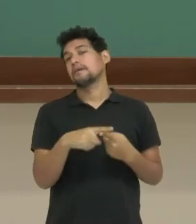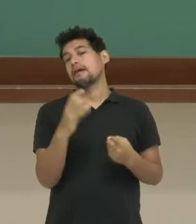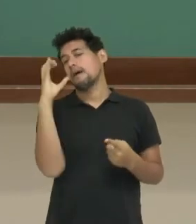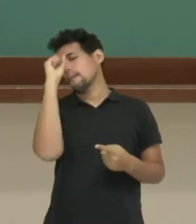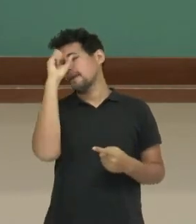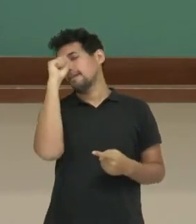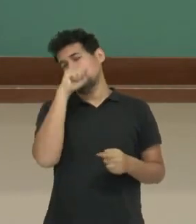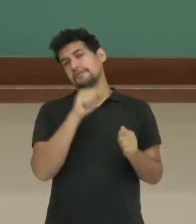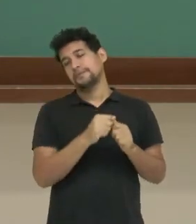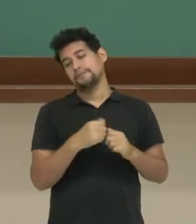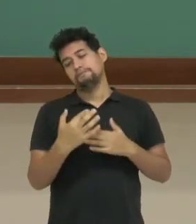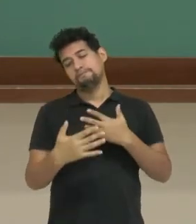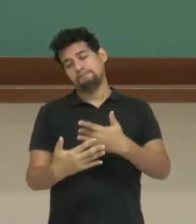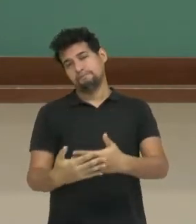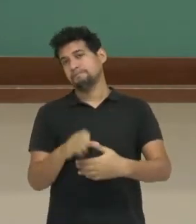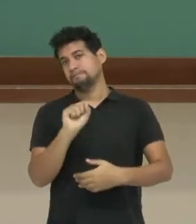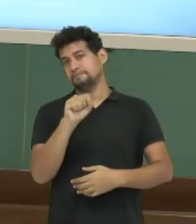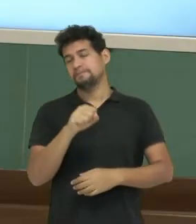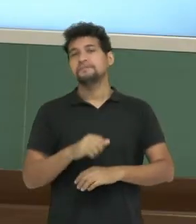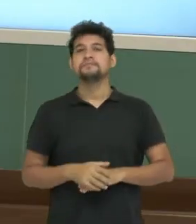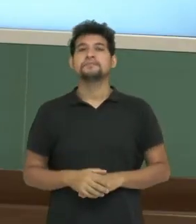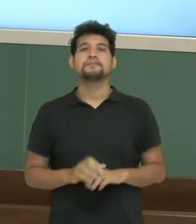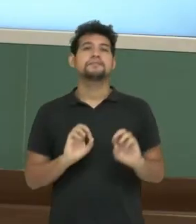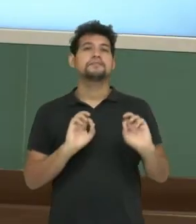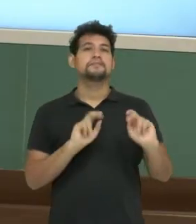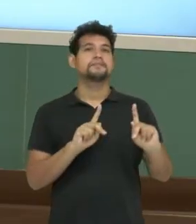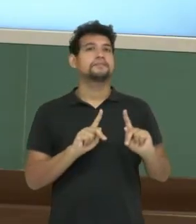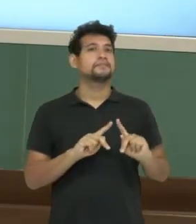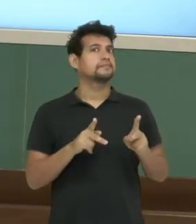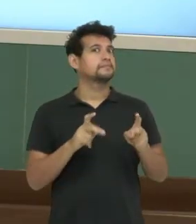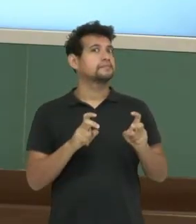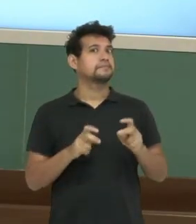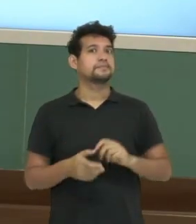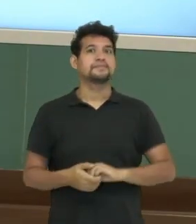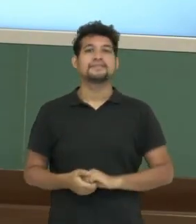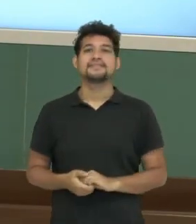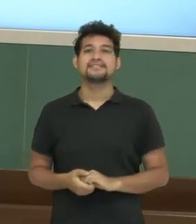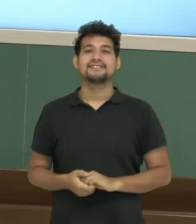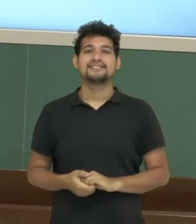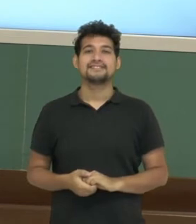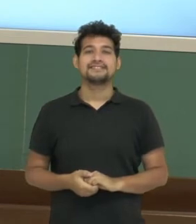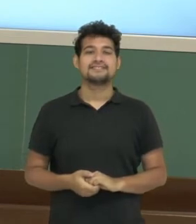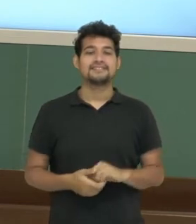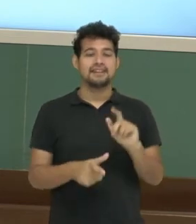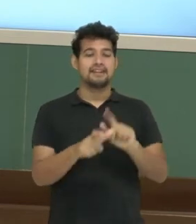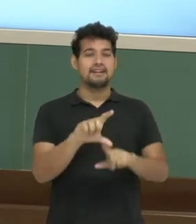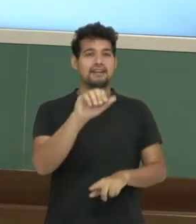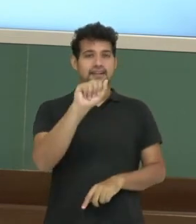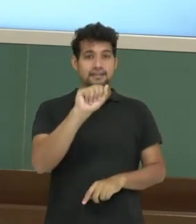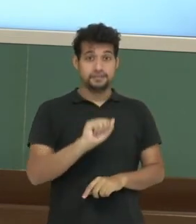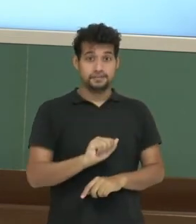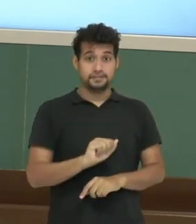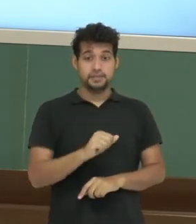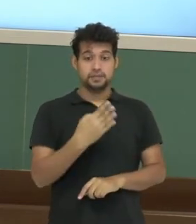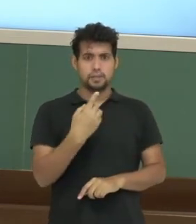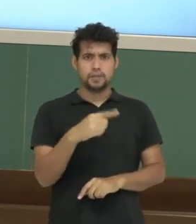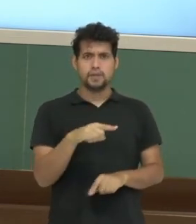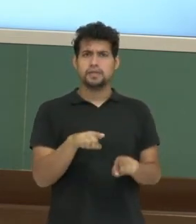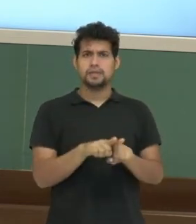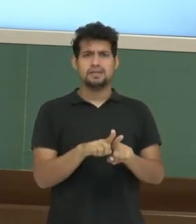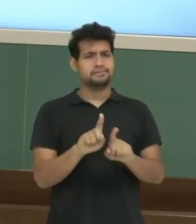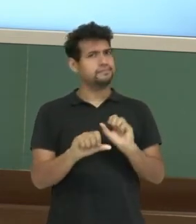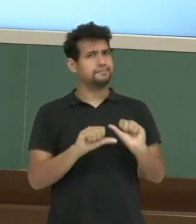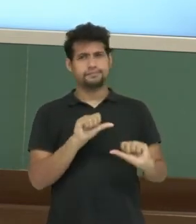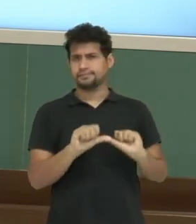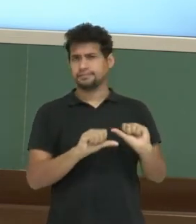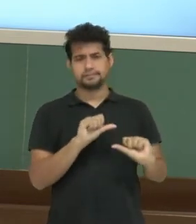você está fazendo. Então tá bom. Ó. Letra A. Capital de 4.000, então o capital não